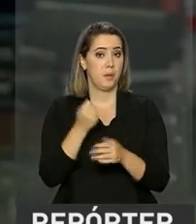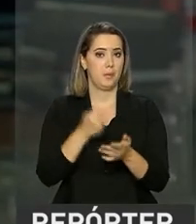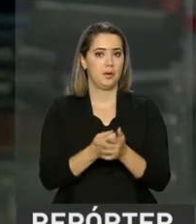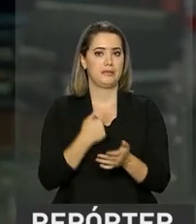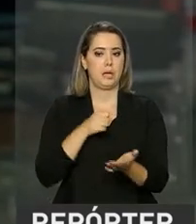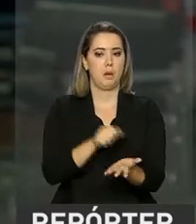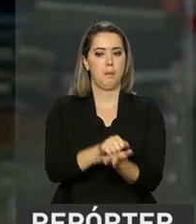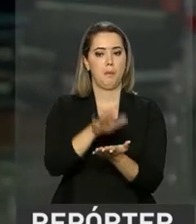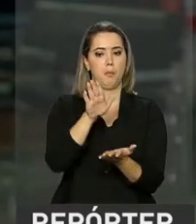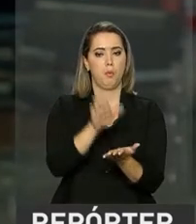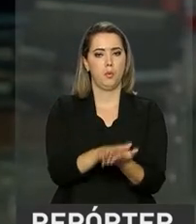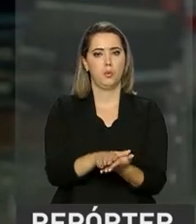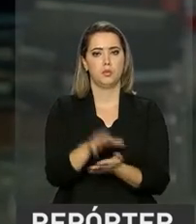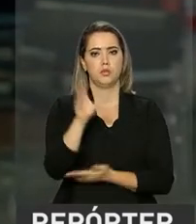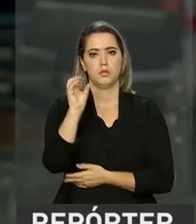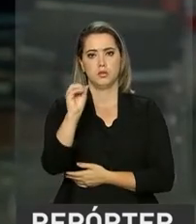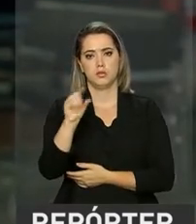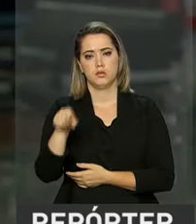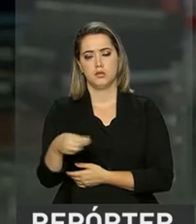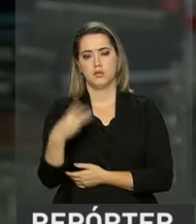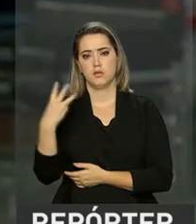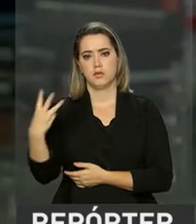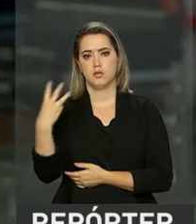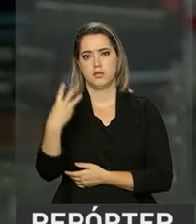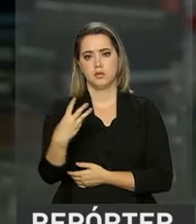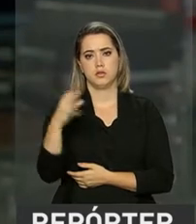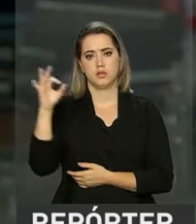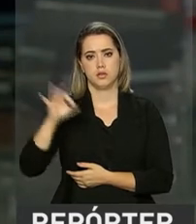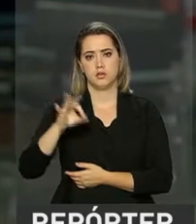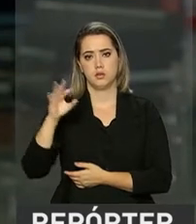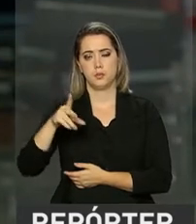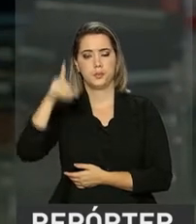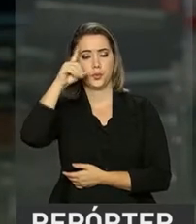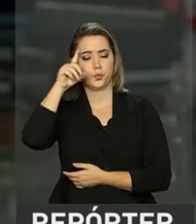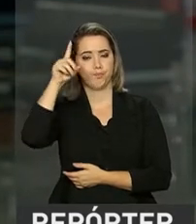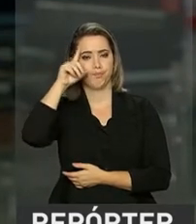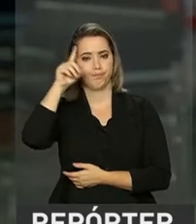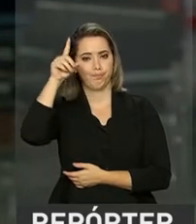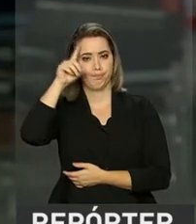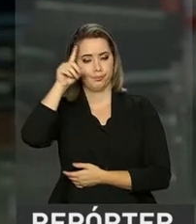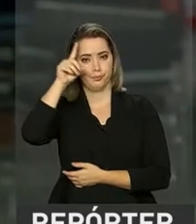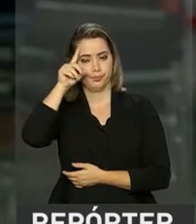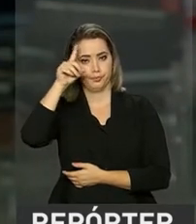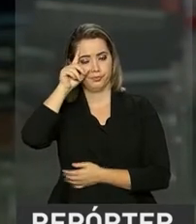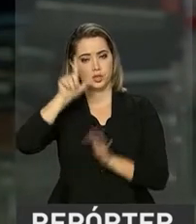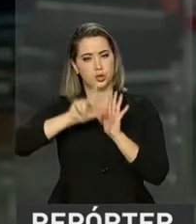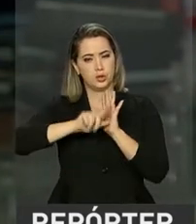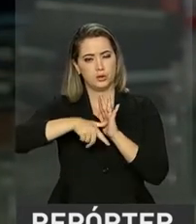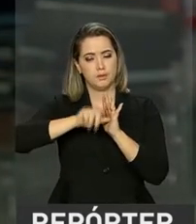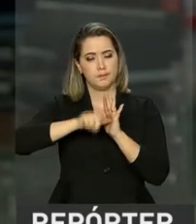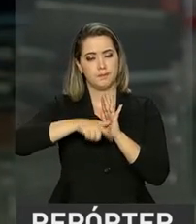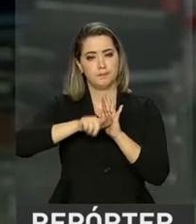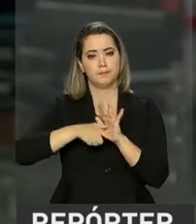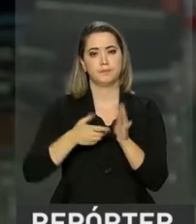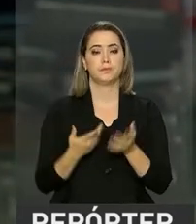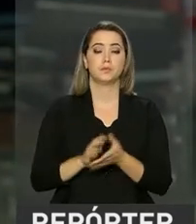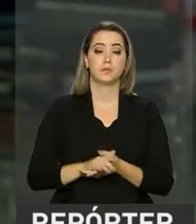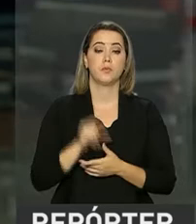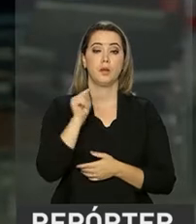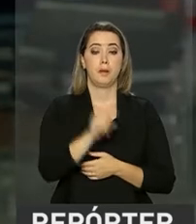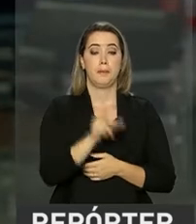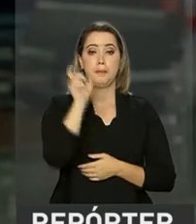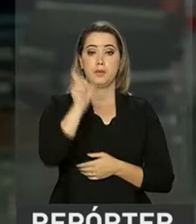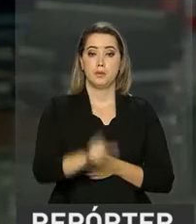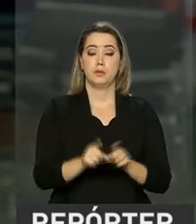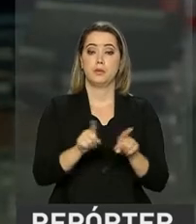multa de 0,33 por cento a cada dia de atraso sobre o valor original a ser pago o patrão